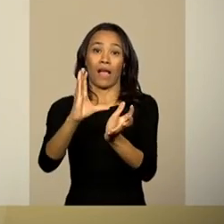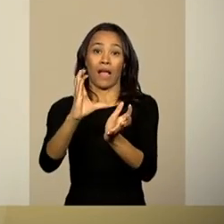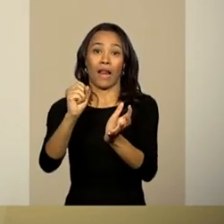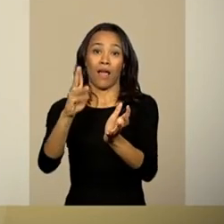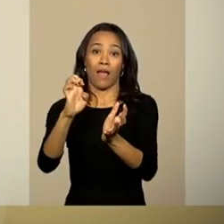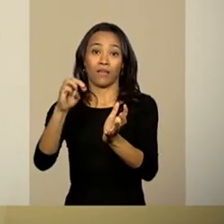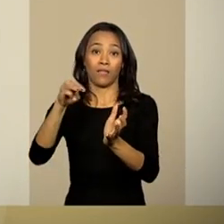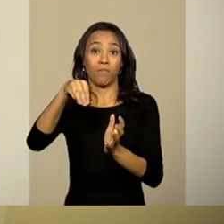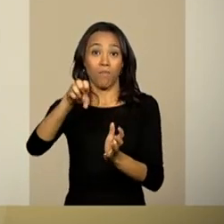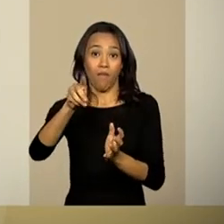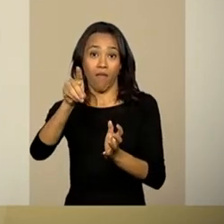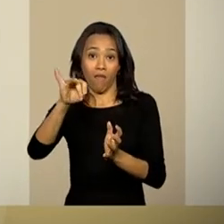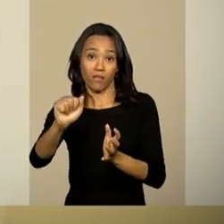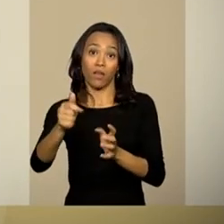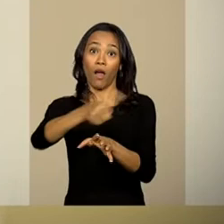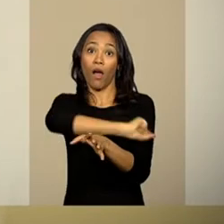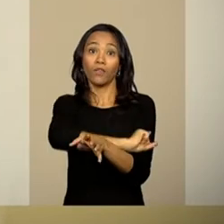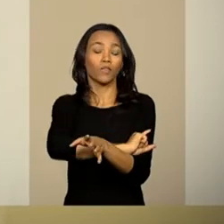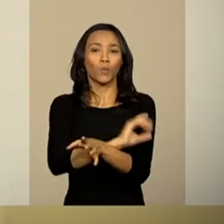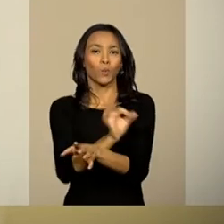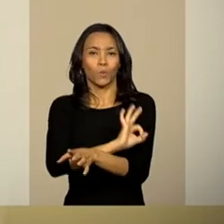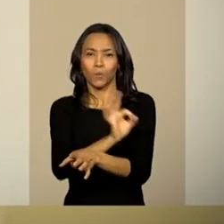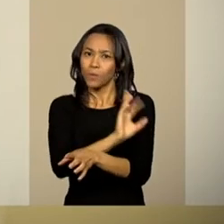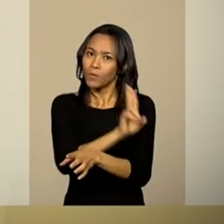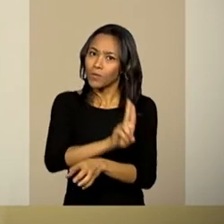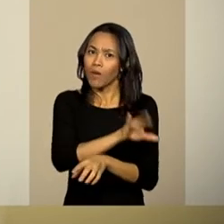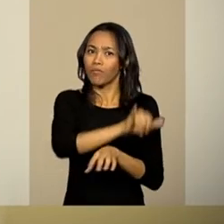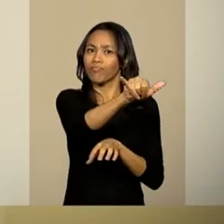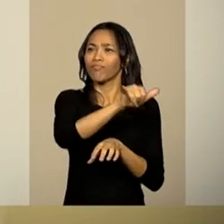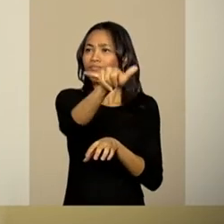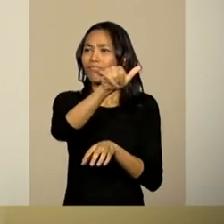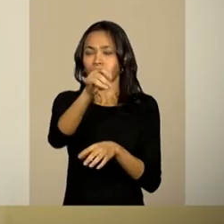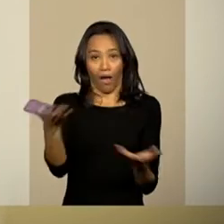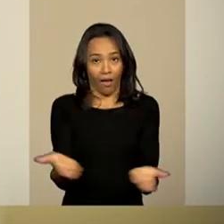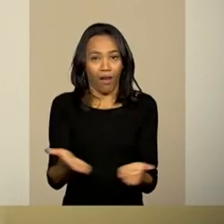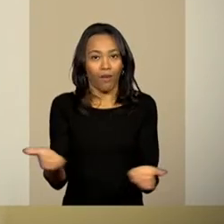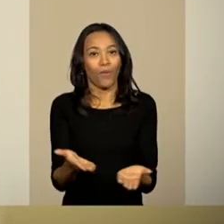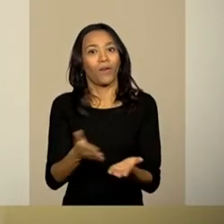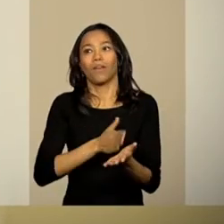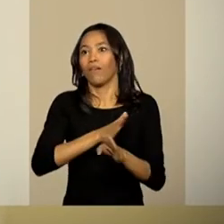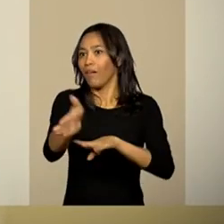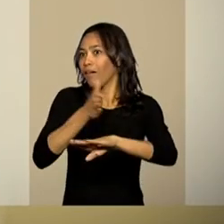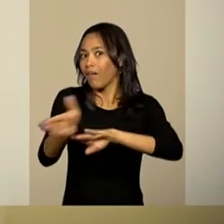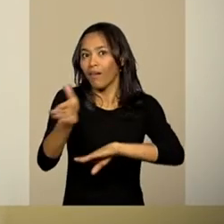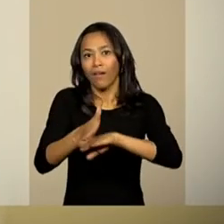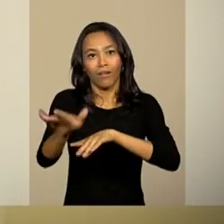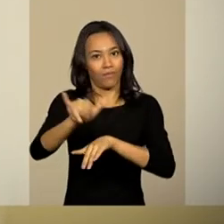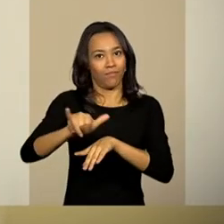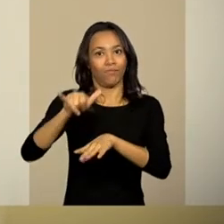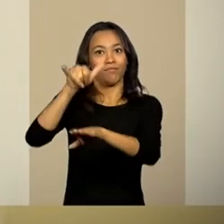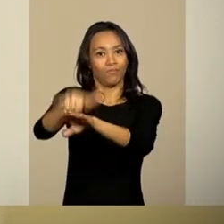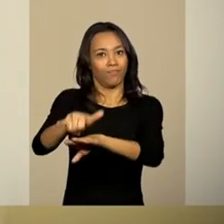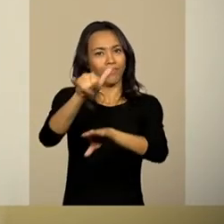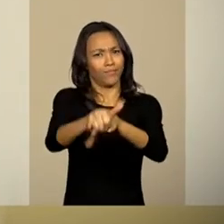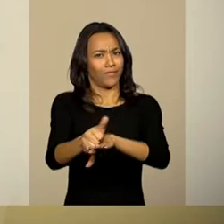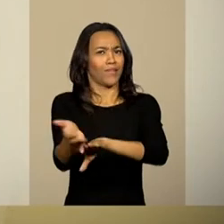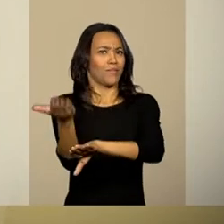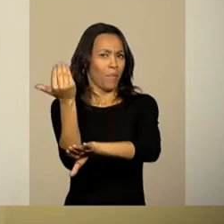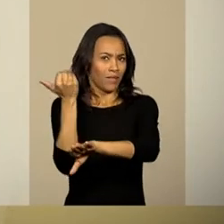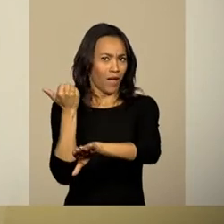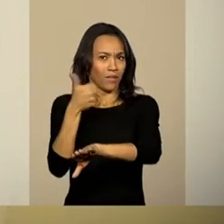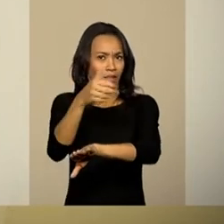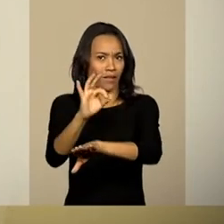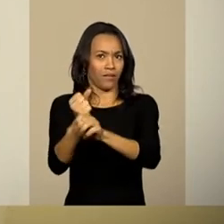Brasil. E assim, gente que antes não utilizava o avião passou a poder frequentar os aeroportos. Até a década passada,